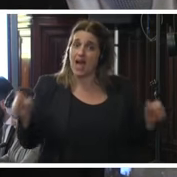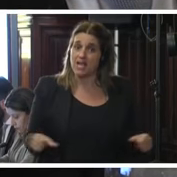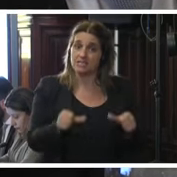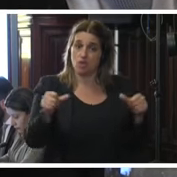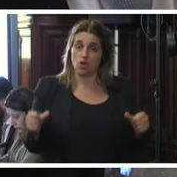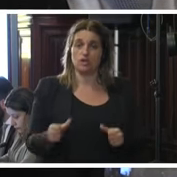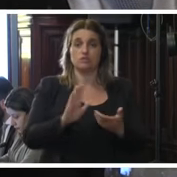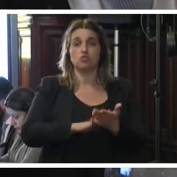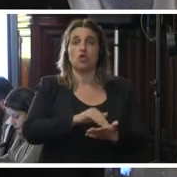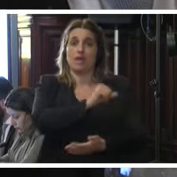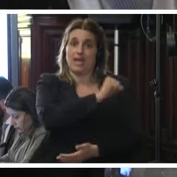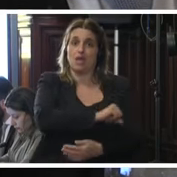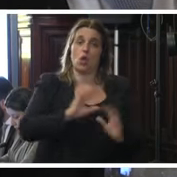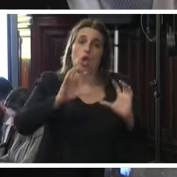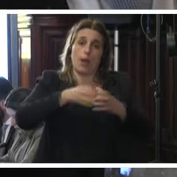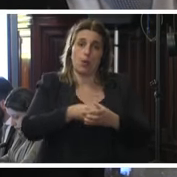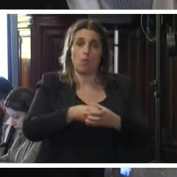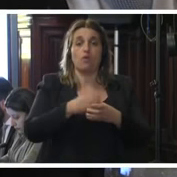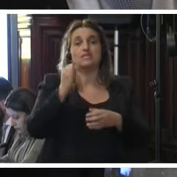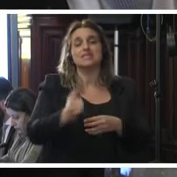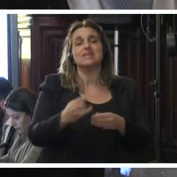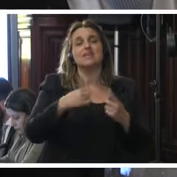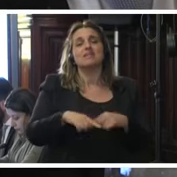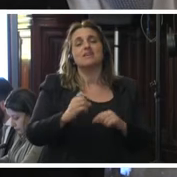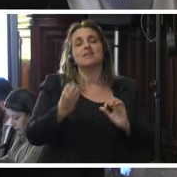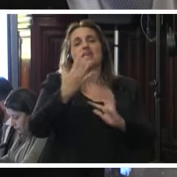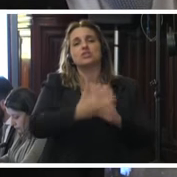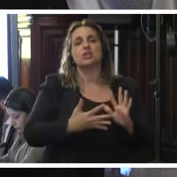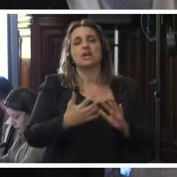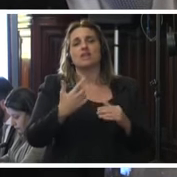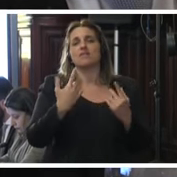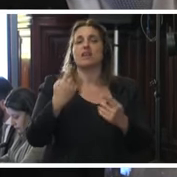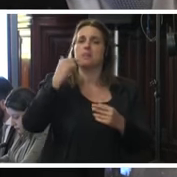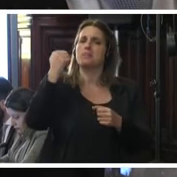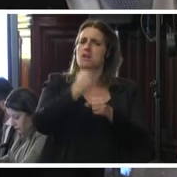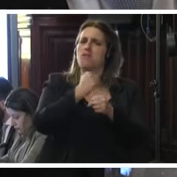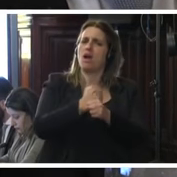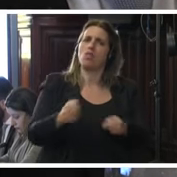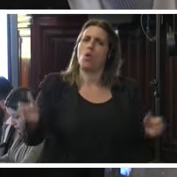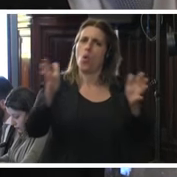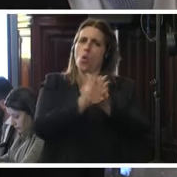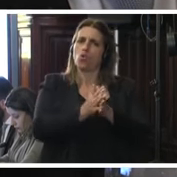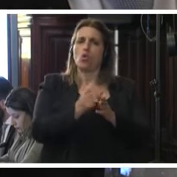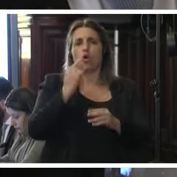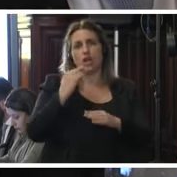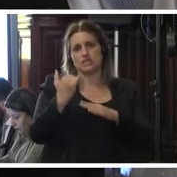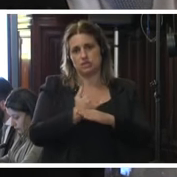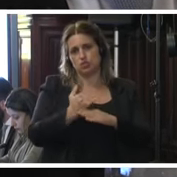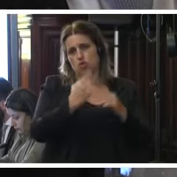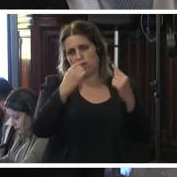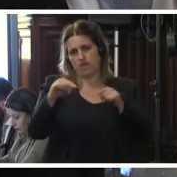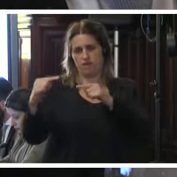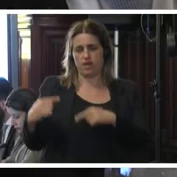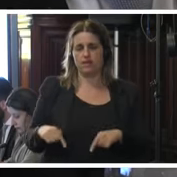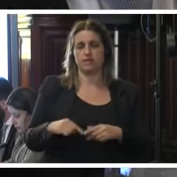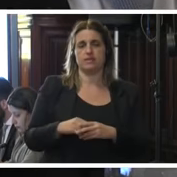têm trabalhado diariamente em apoio aos órgãos locais, assim como a Polícia Rodoviária Federal e a Polícia Federal. O Estado do